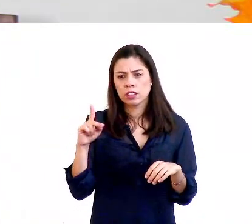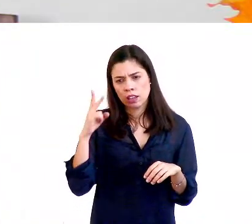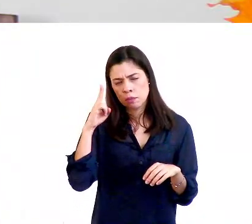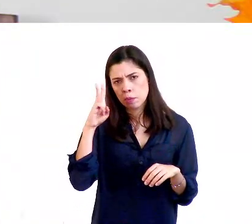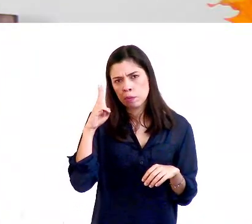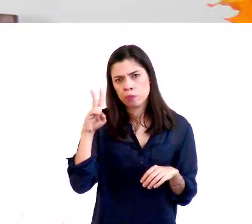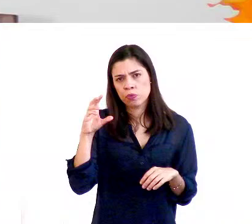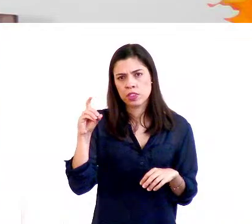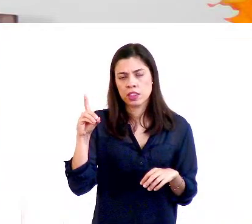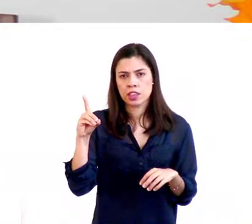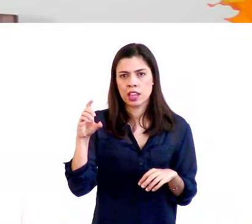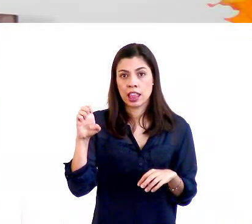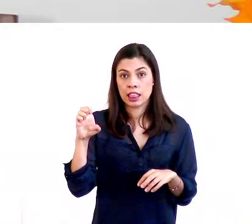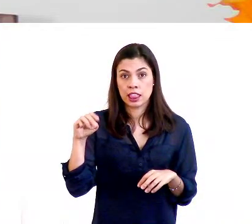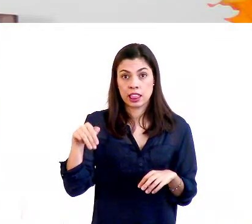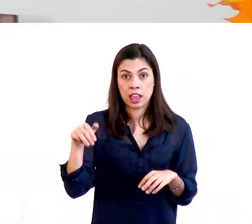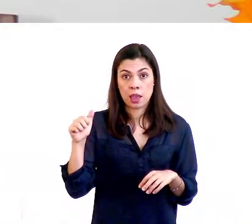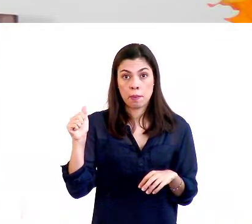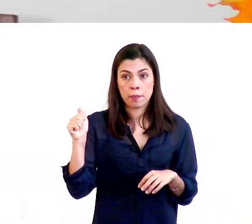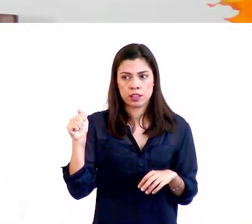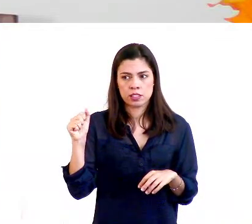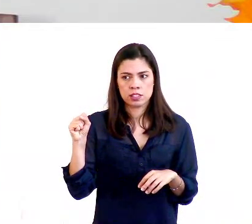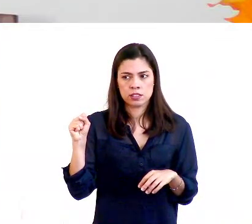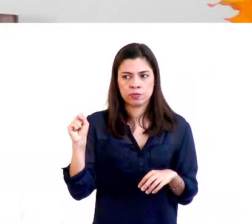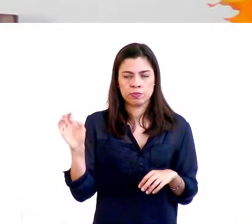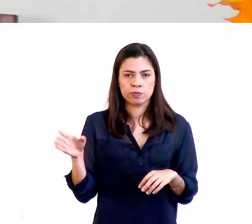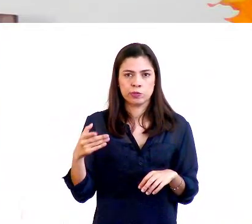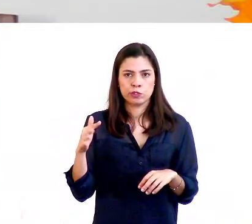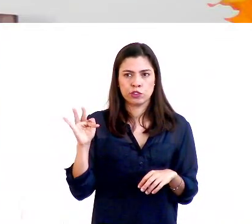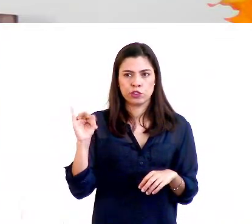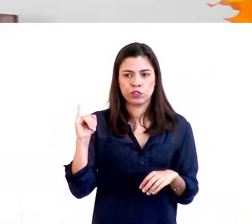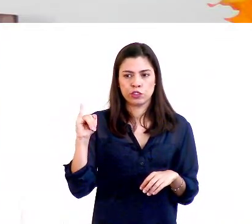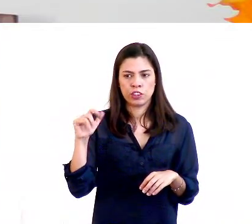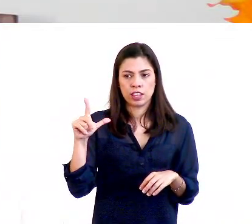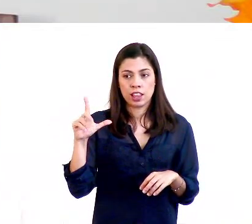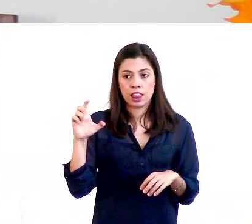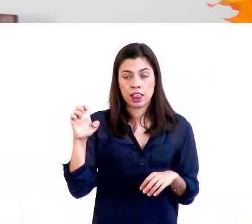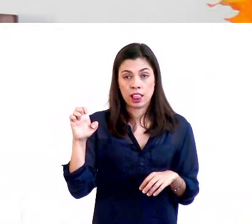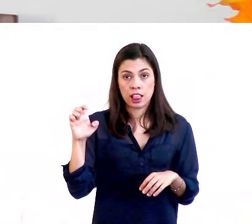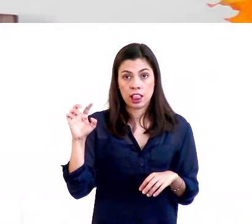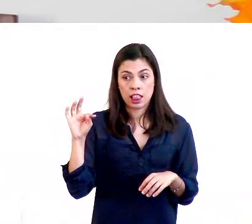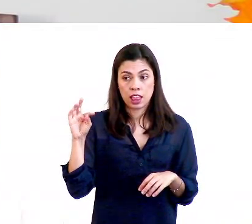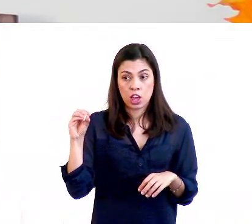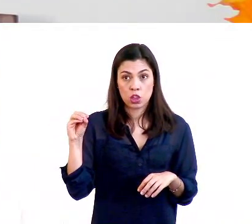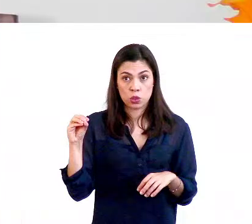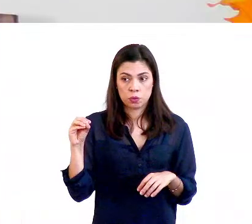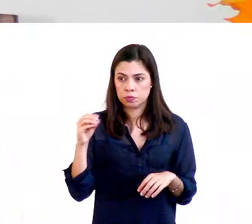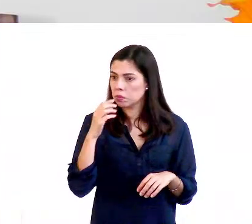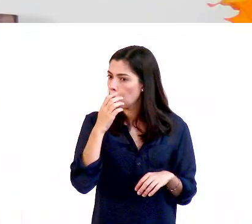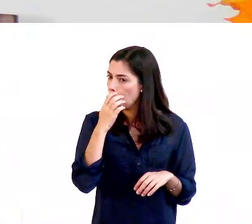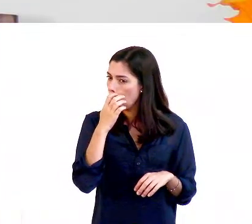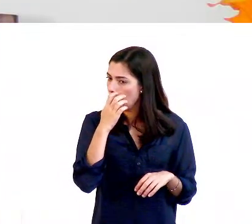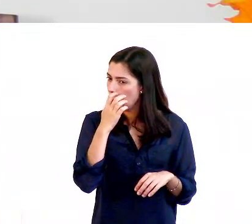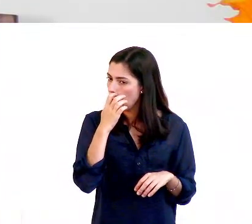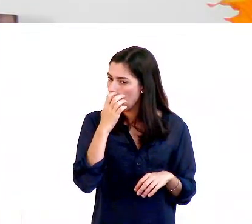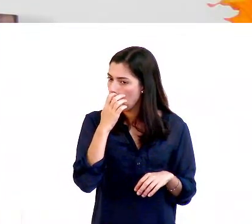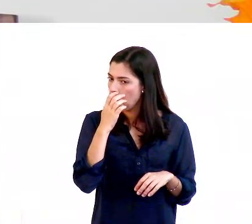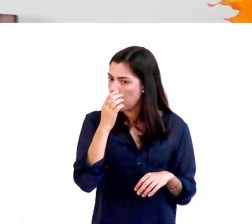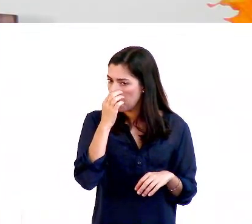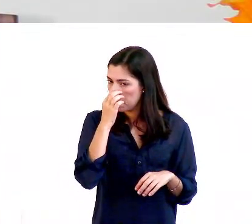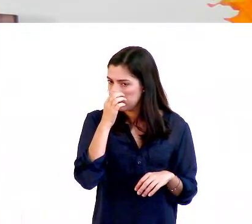Himeneu, Fileto, vários homens, que balançaram, alguns talvez